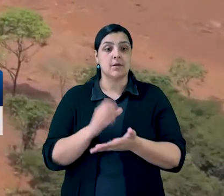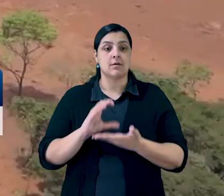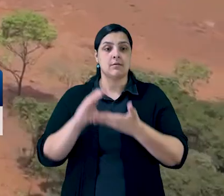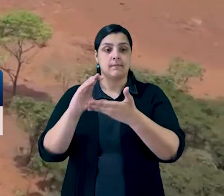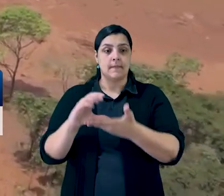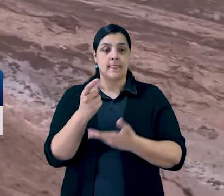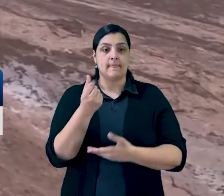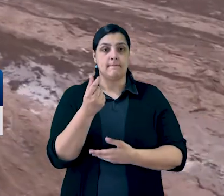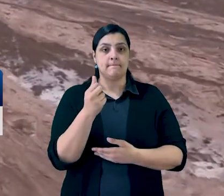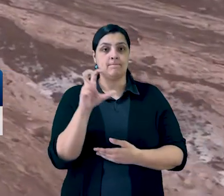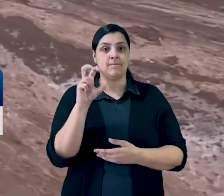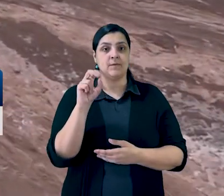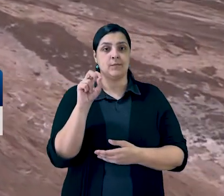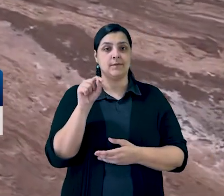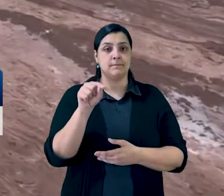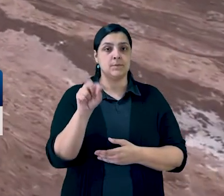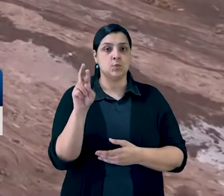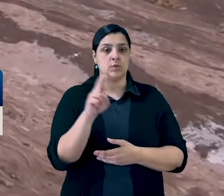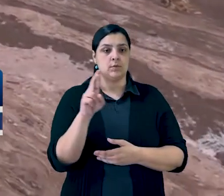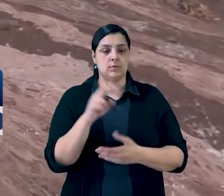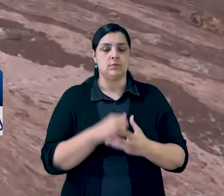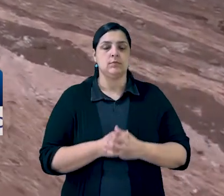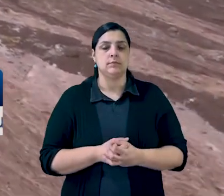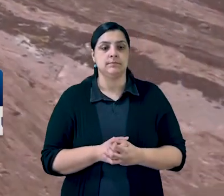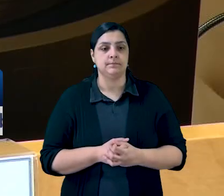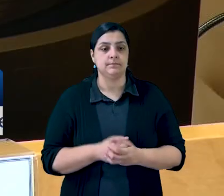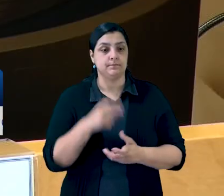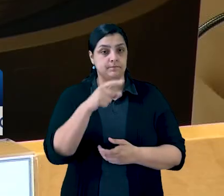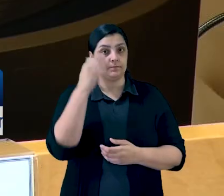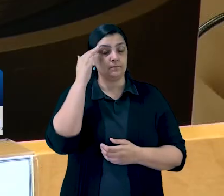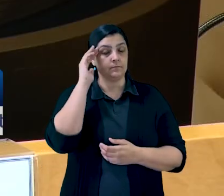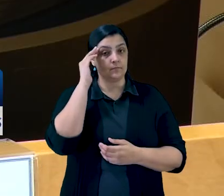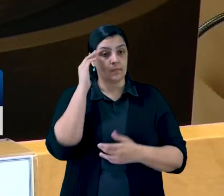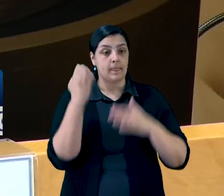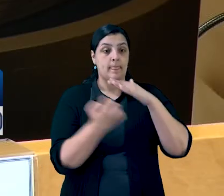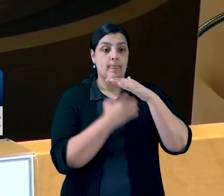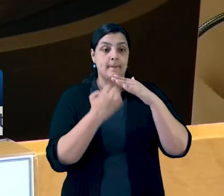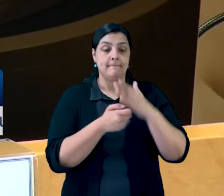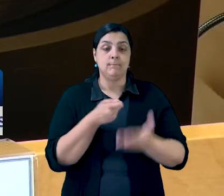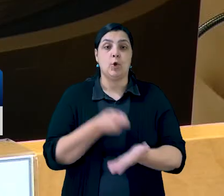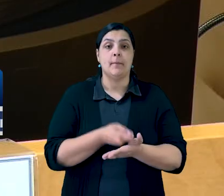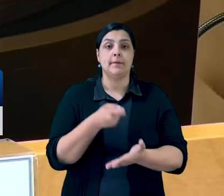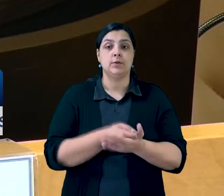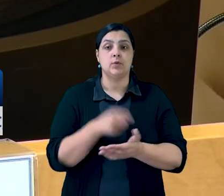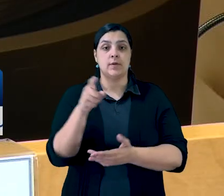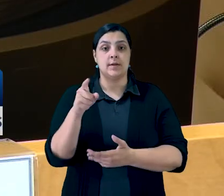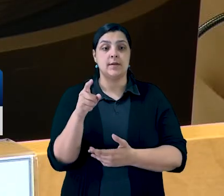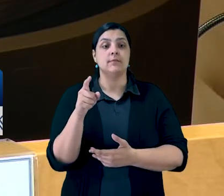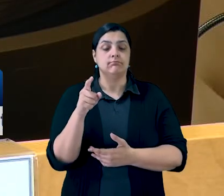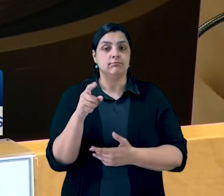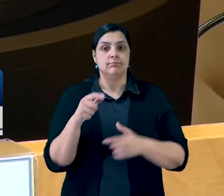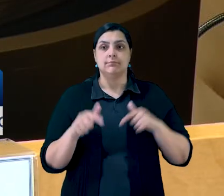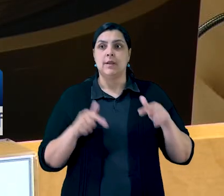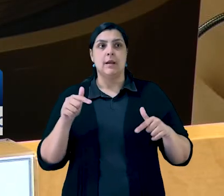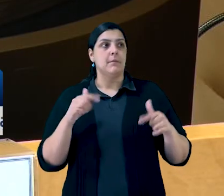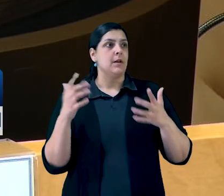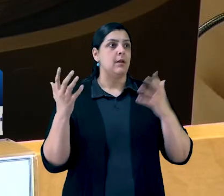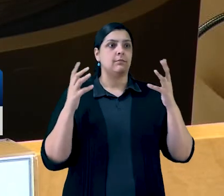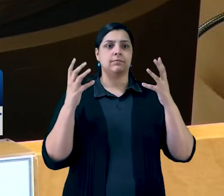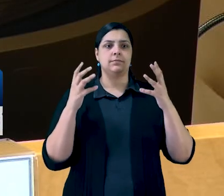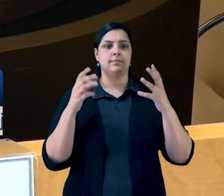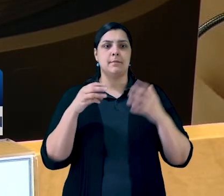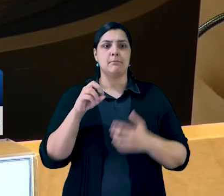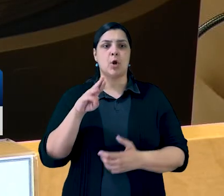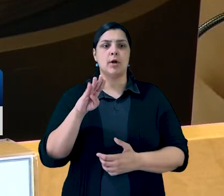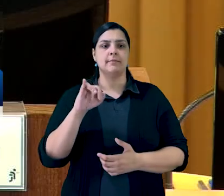ao pagamento de indenização no valor de R$50 mil. O colegiado entendeu que as empresas obrigaram o trabalhador a lidar com